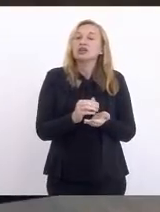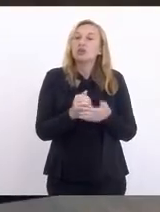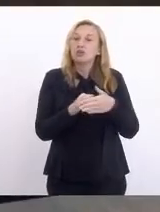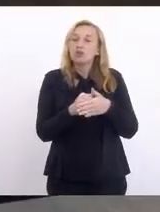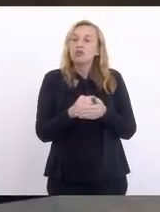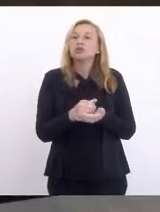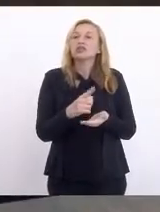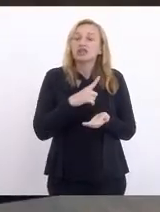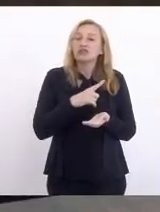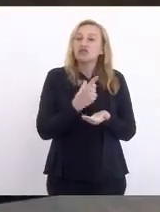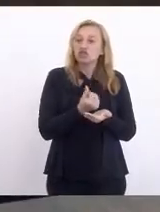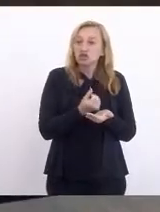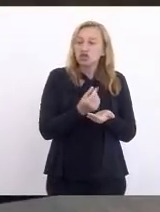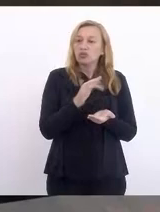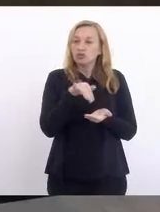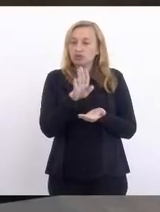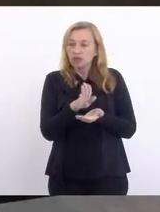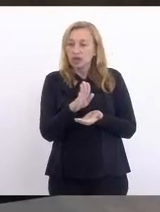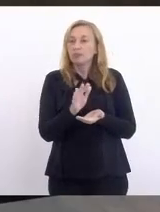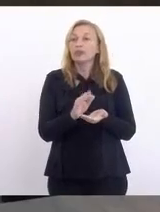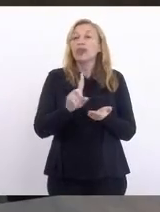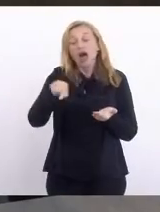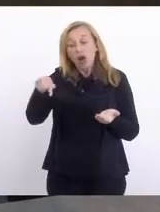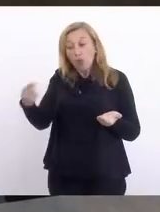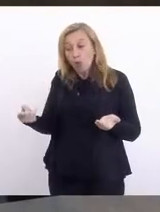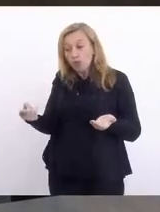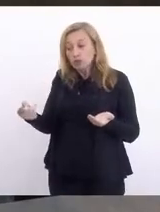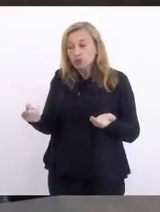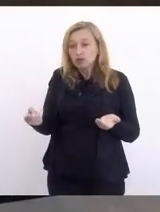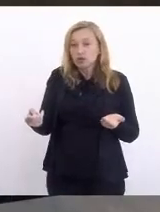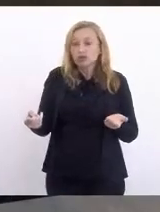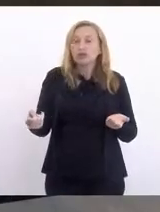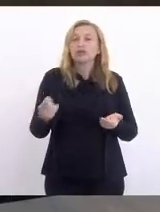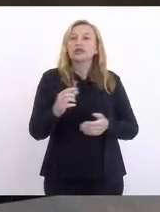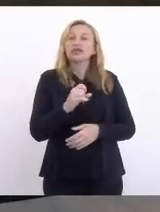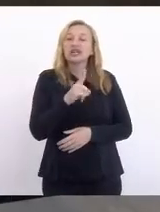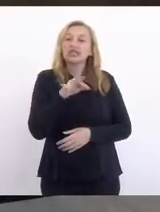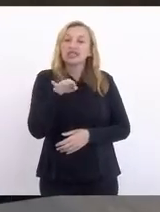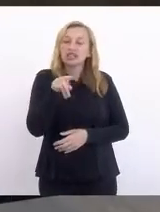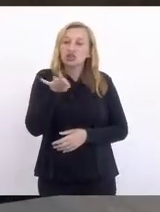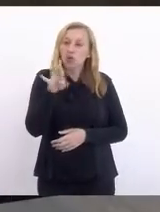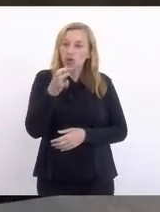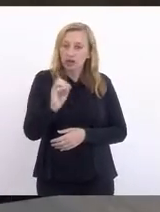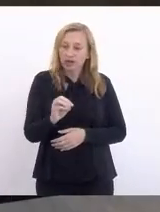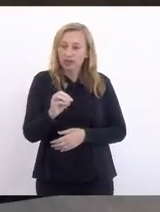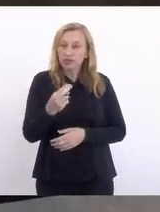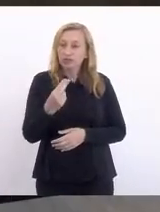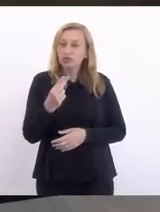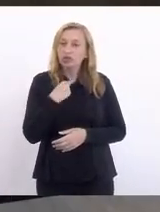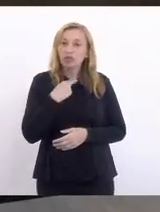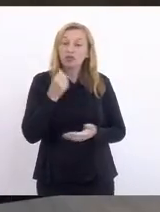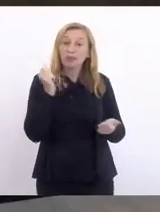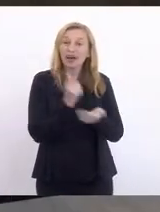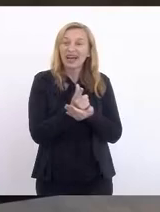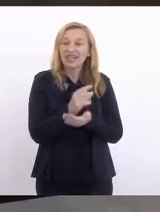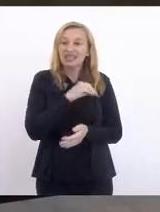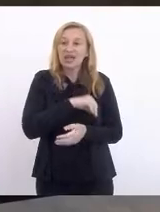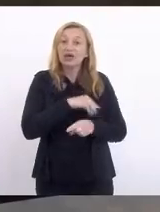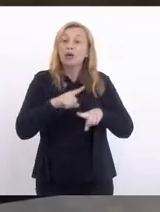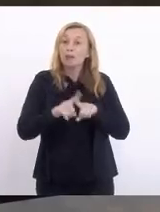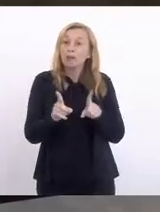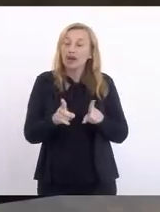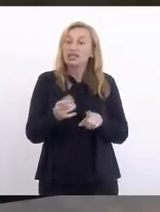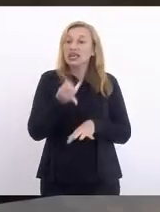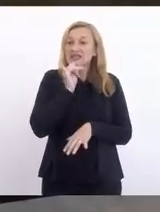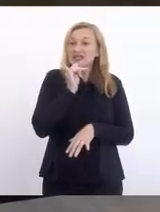outra parte da verba é uma verba que pode ser é indenizatória ou seja não pode ser para pagar salário mas